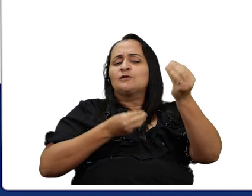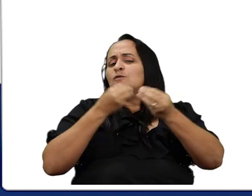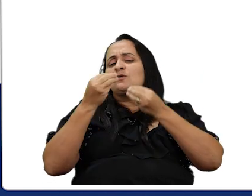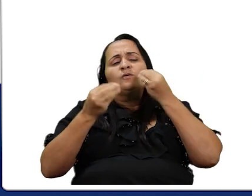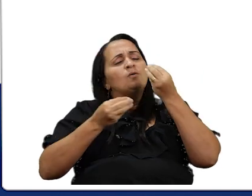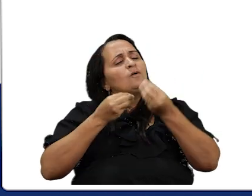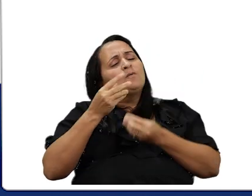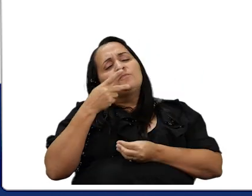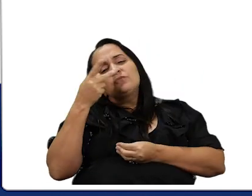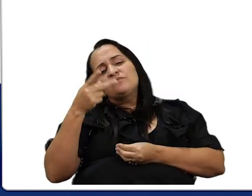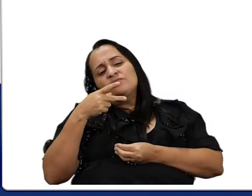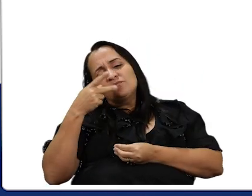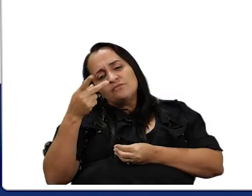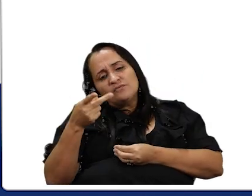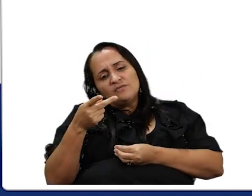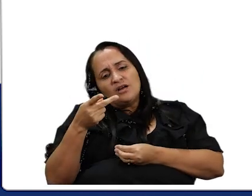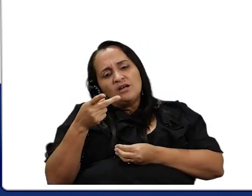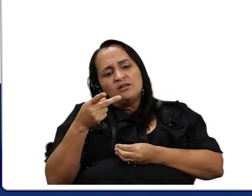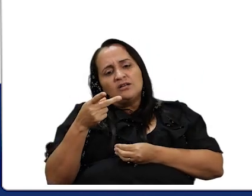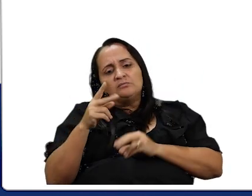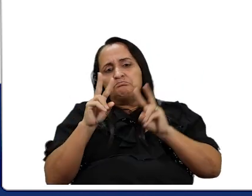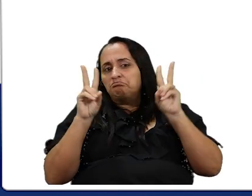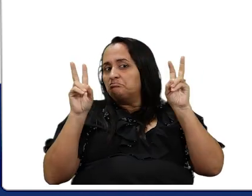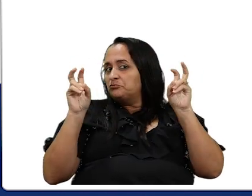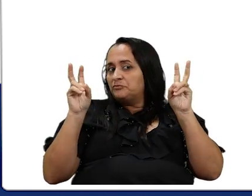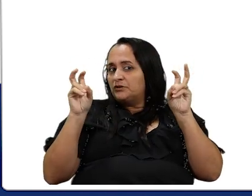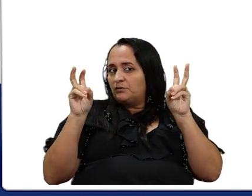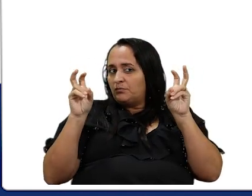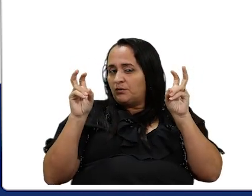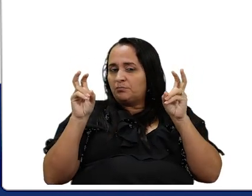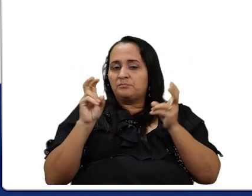livro traz? Como é que o livro trata do assunto?